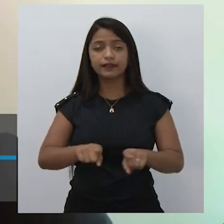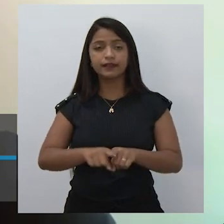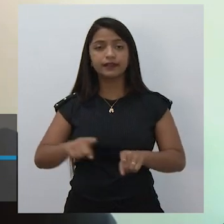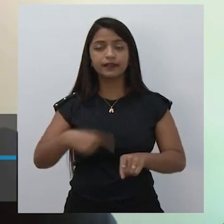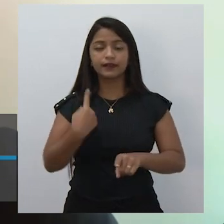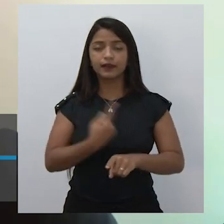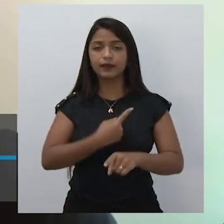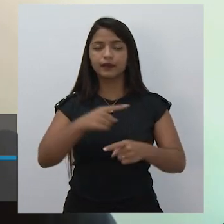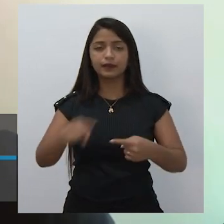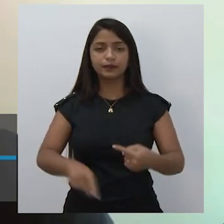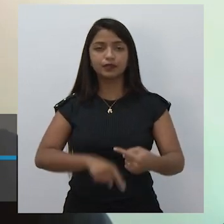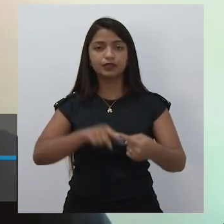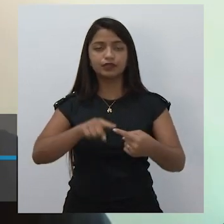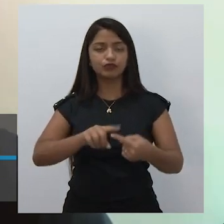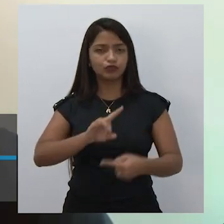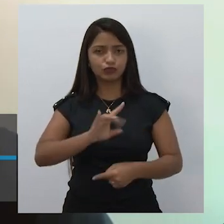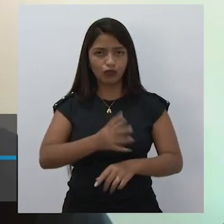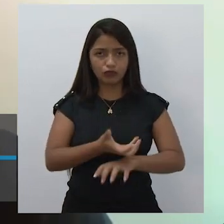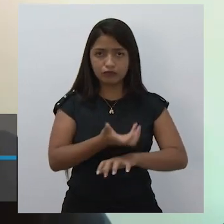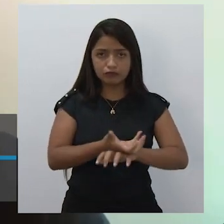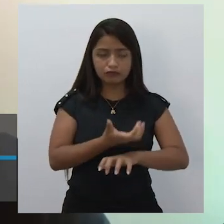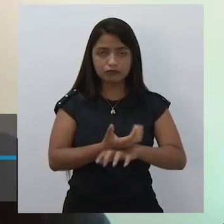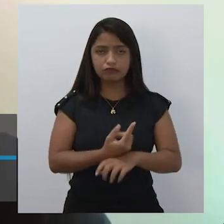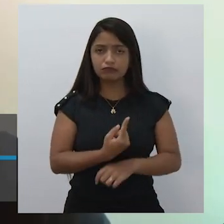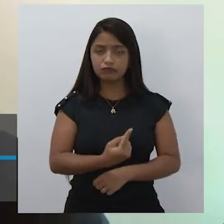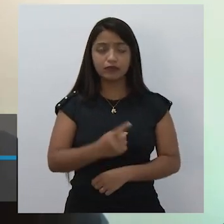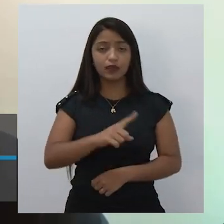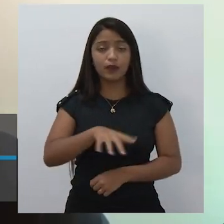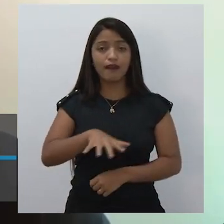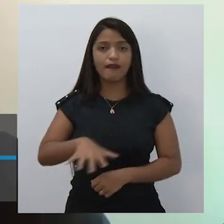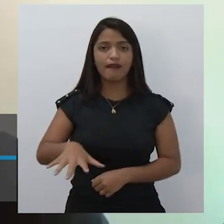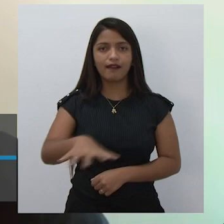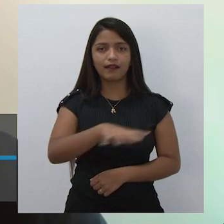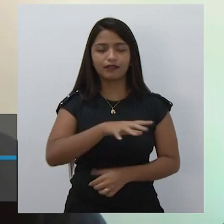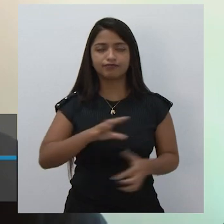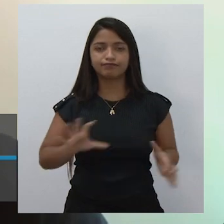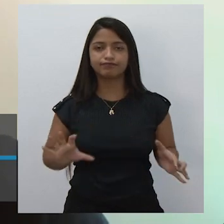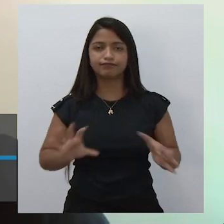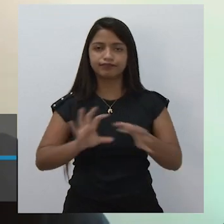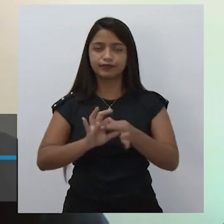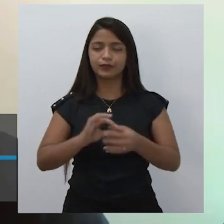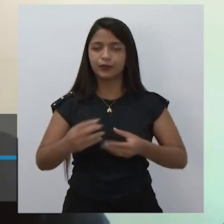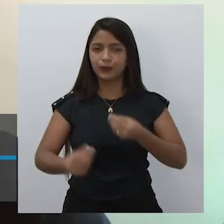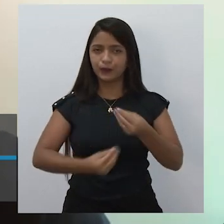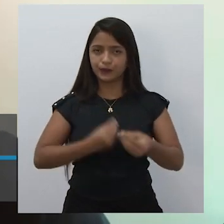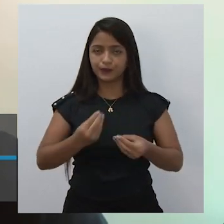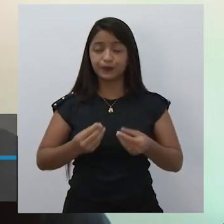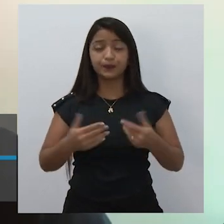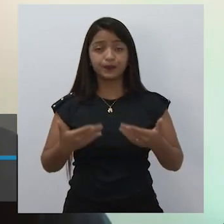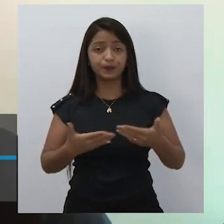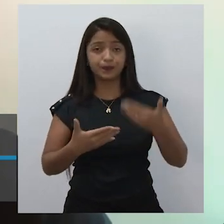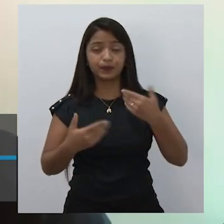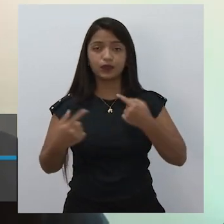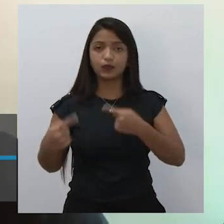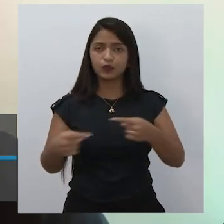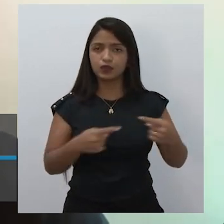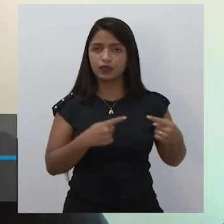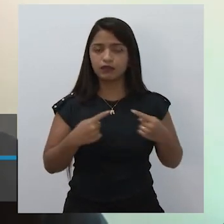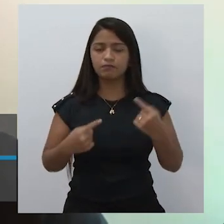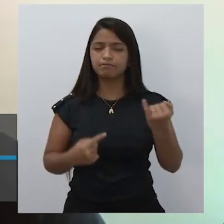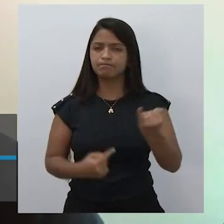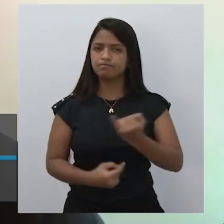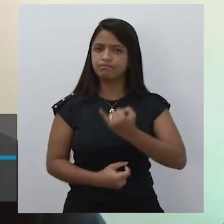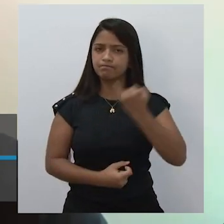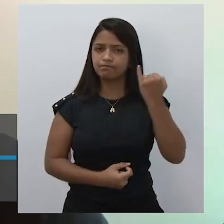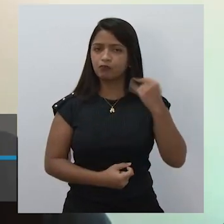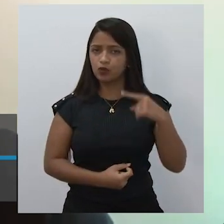trabalhar essa condição por área, né? Então, foi uma discussão bastante pertinente, não só para nós, enquanto redatores do